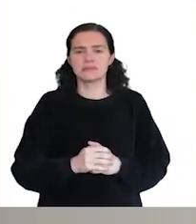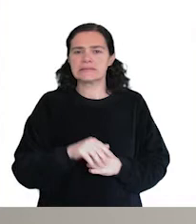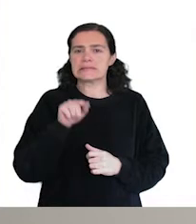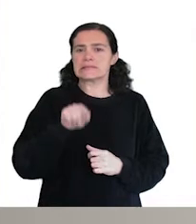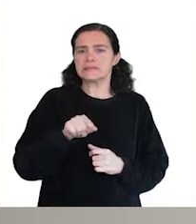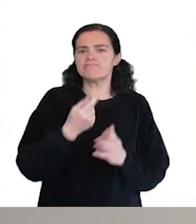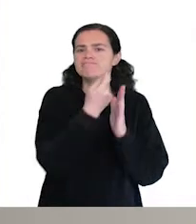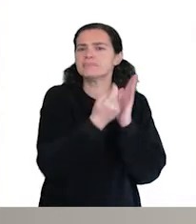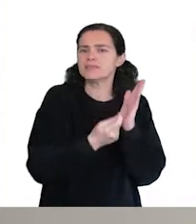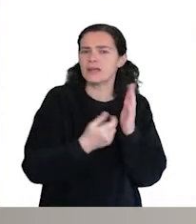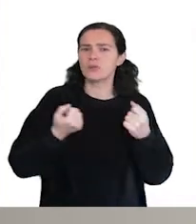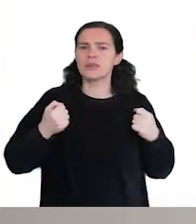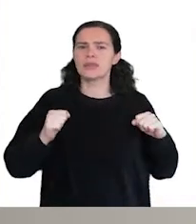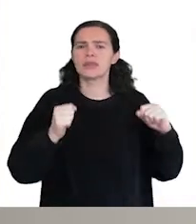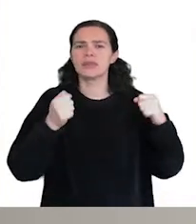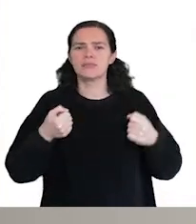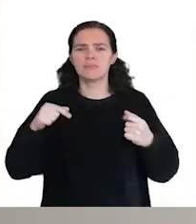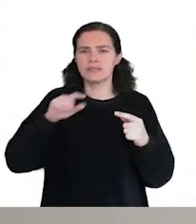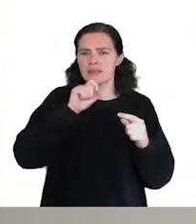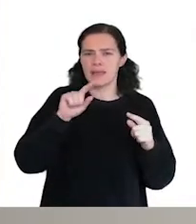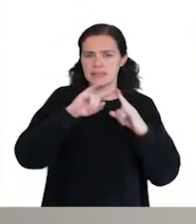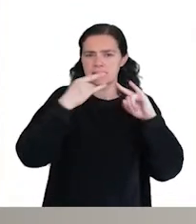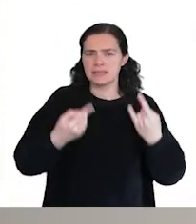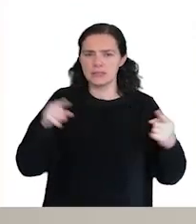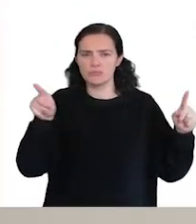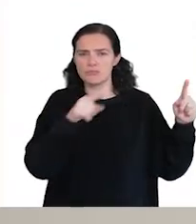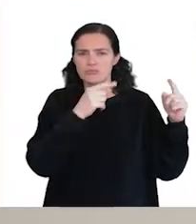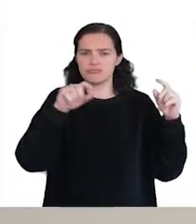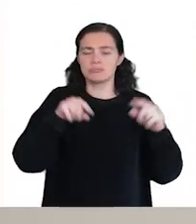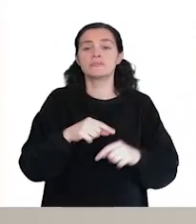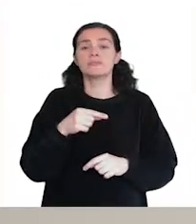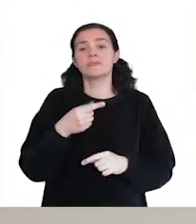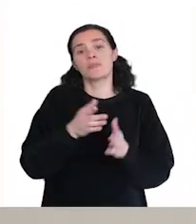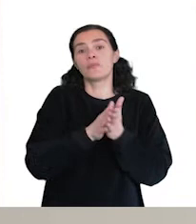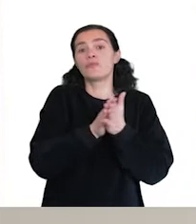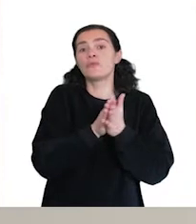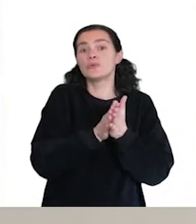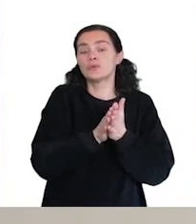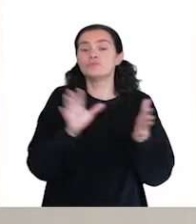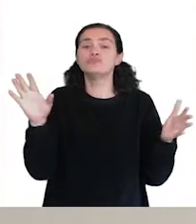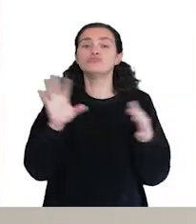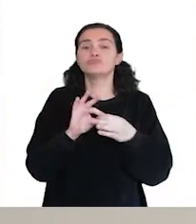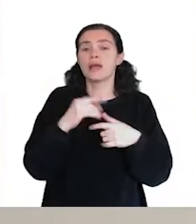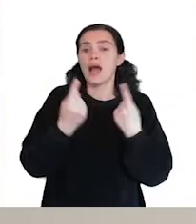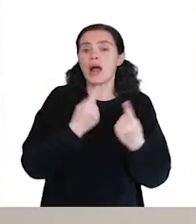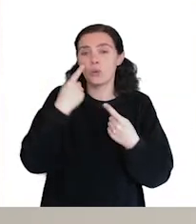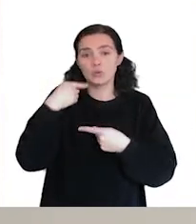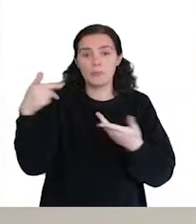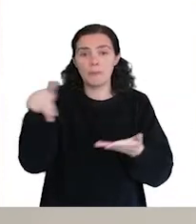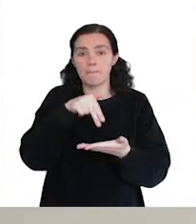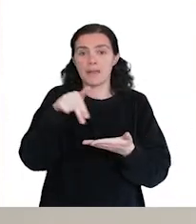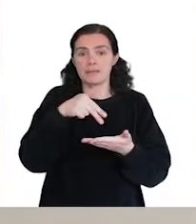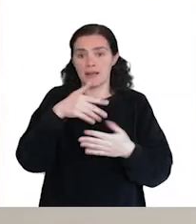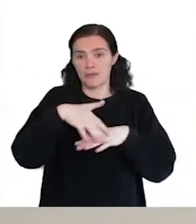1927, e que é um desenho de um trapézio que o Manuel de Oliveira provavelmente terá usado no âmbito de algum dos números